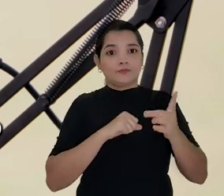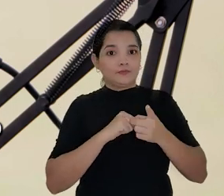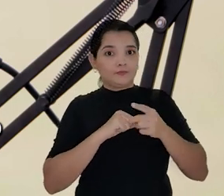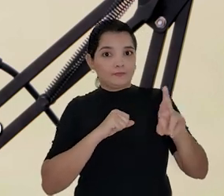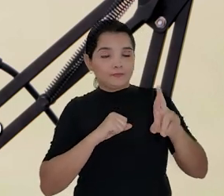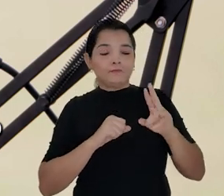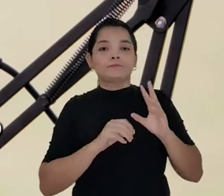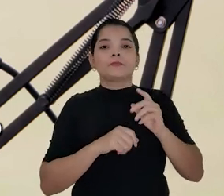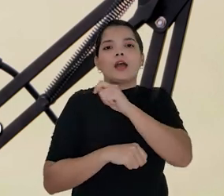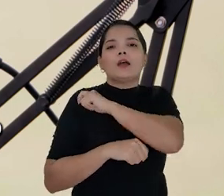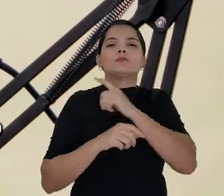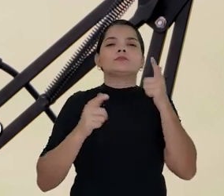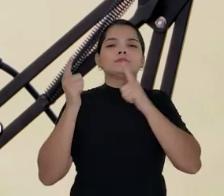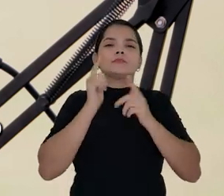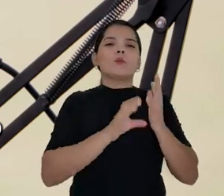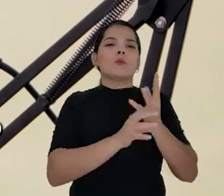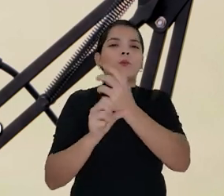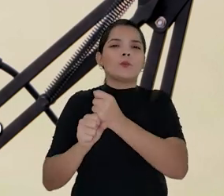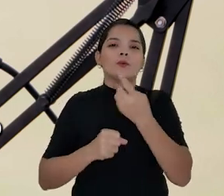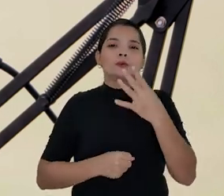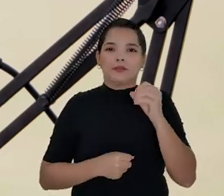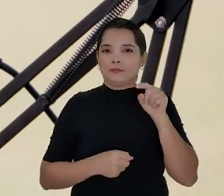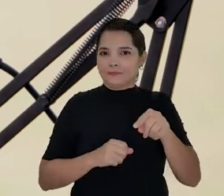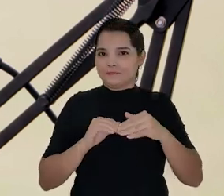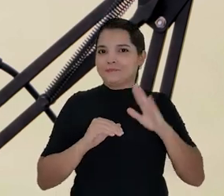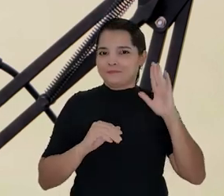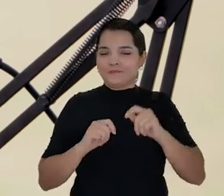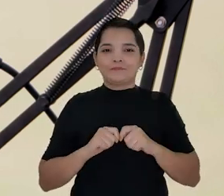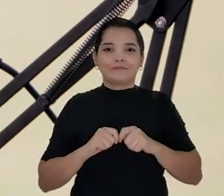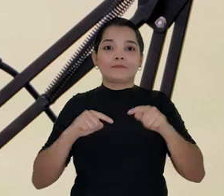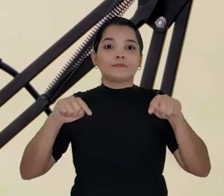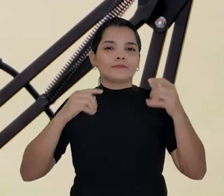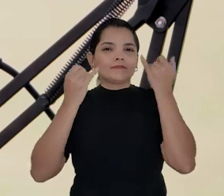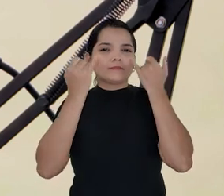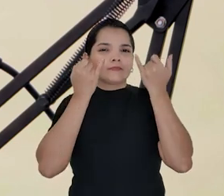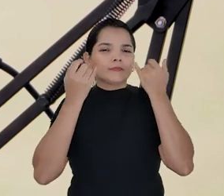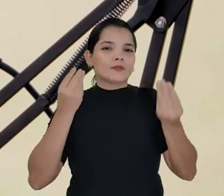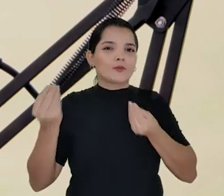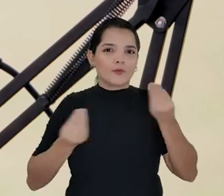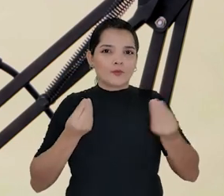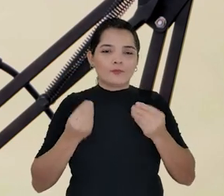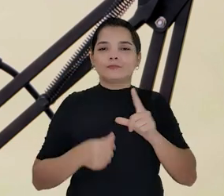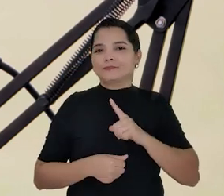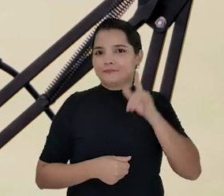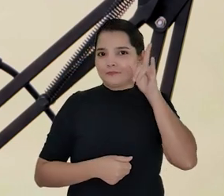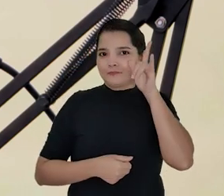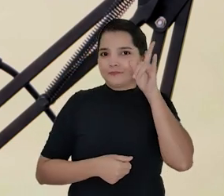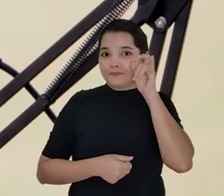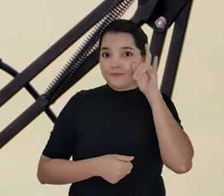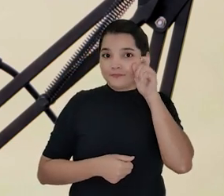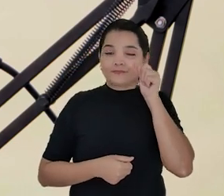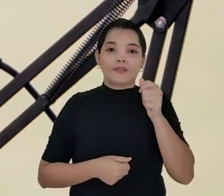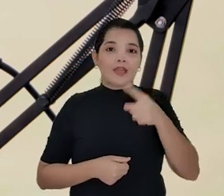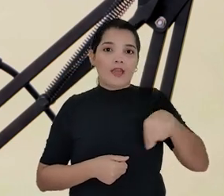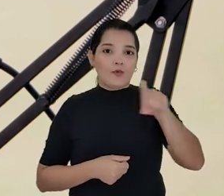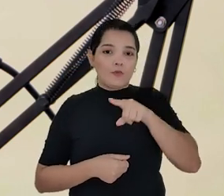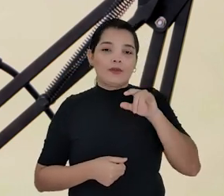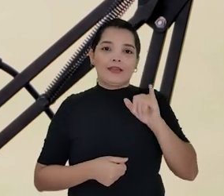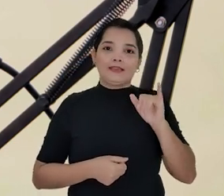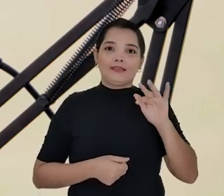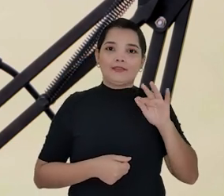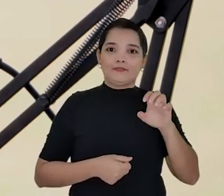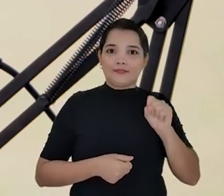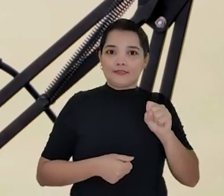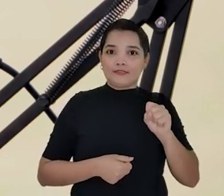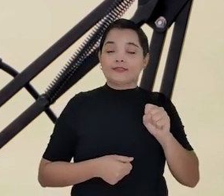40.000 estudantes beneficiados para saber de tudo isso a gente tá no Instagram é o @if